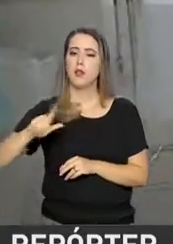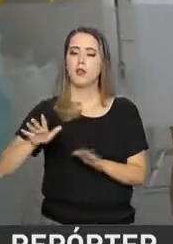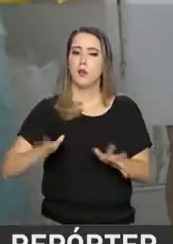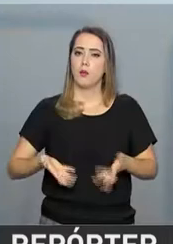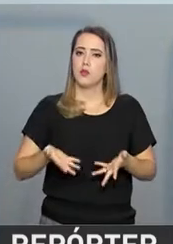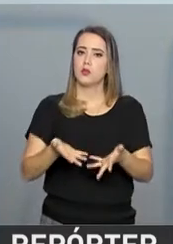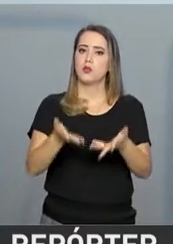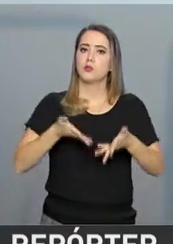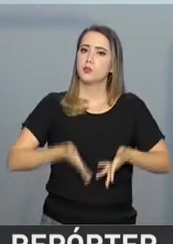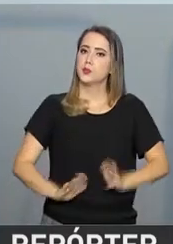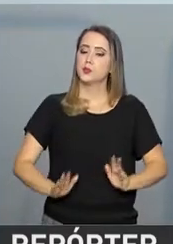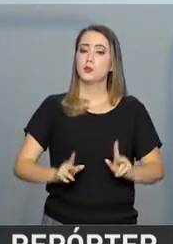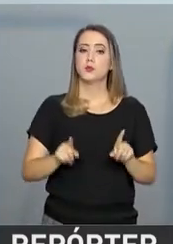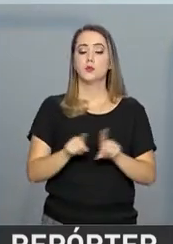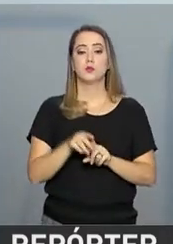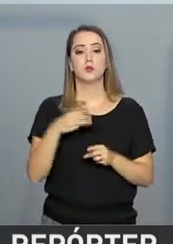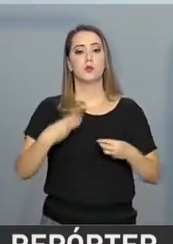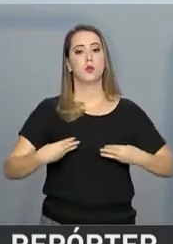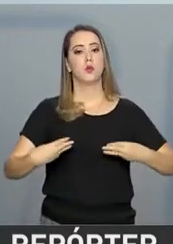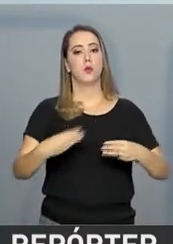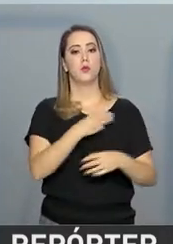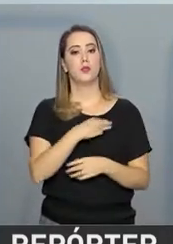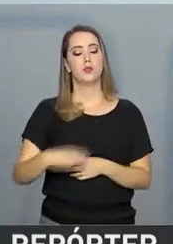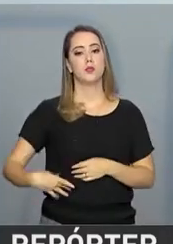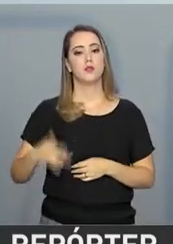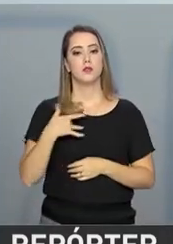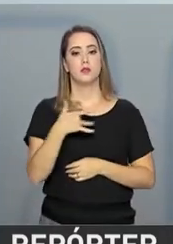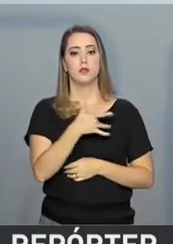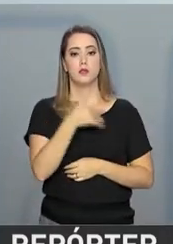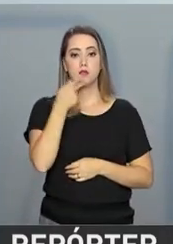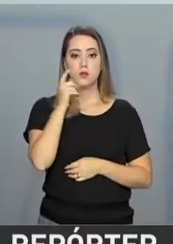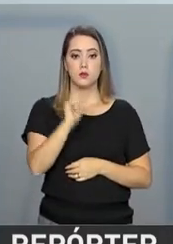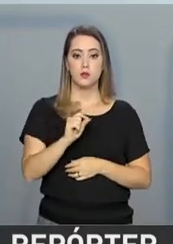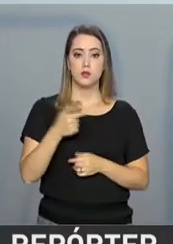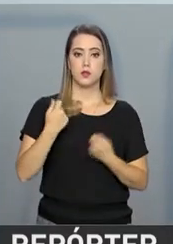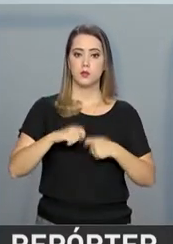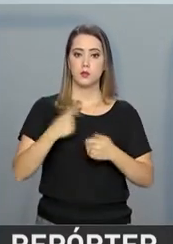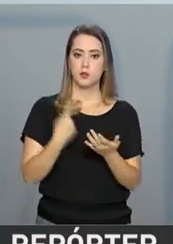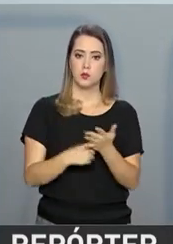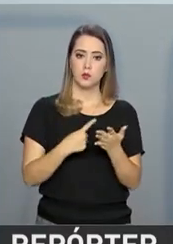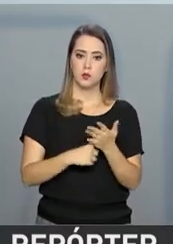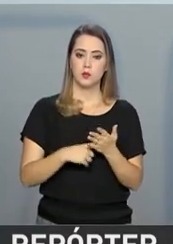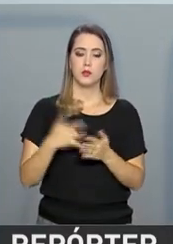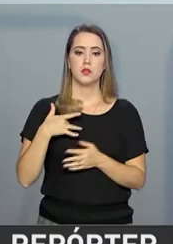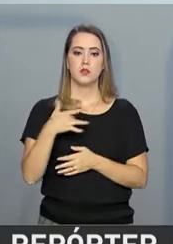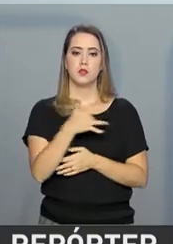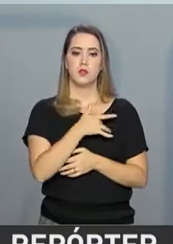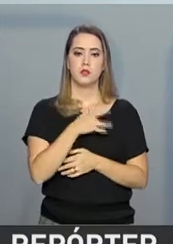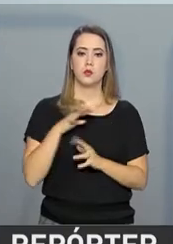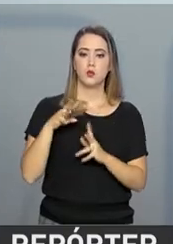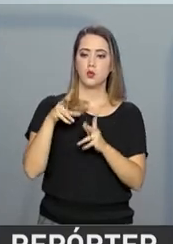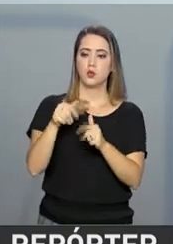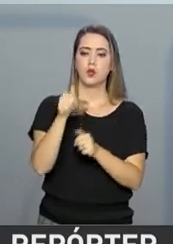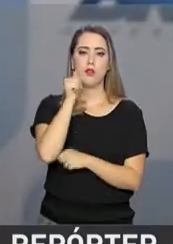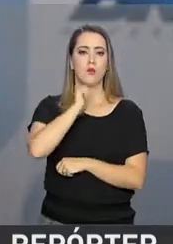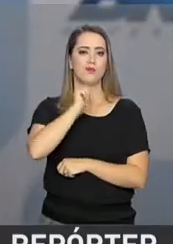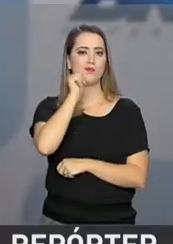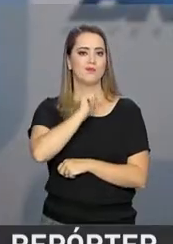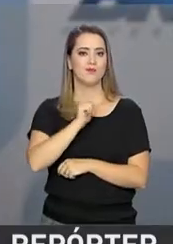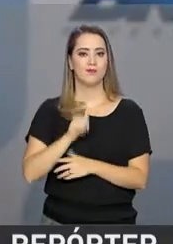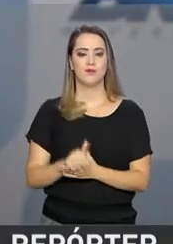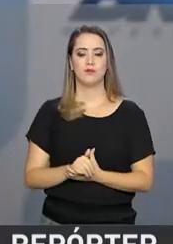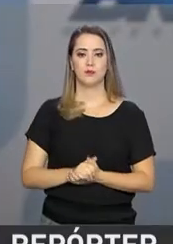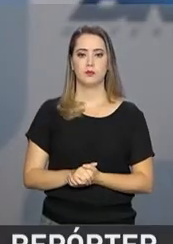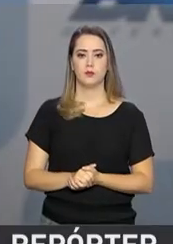normal para o ministro da saúde as medidas reforçam o compromisso com a saúde integral das mulheres são